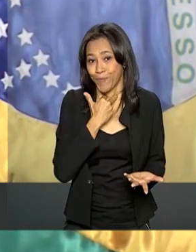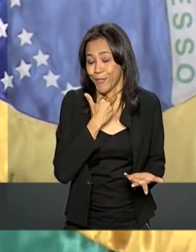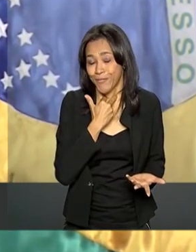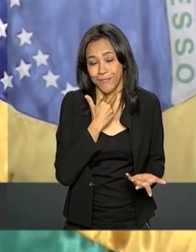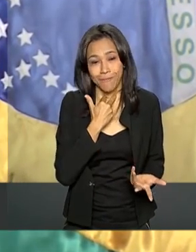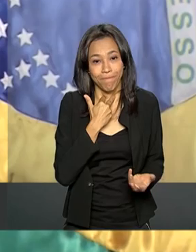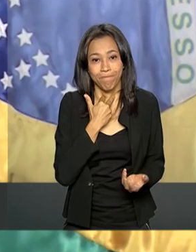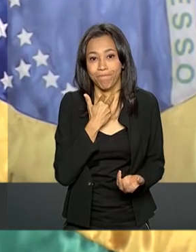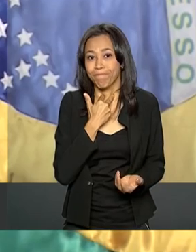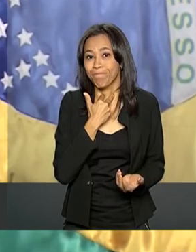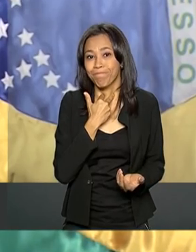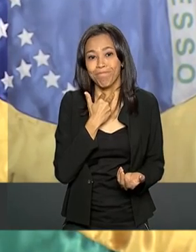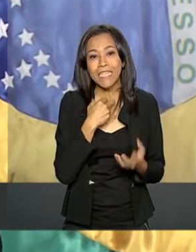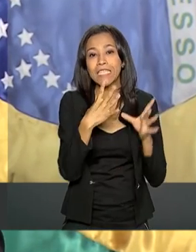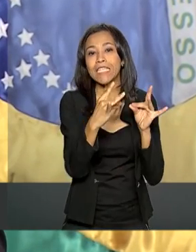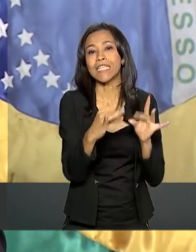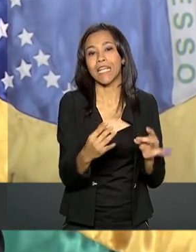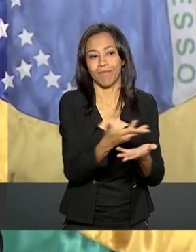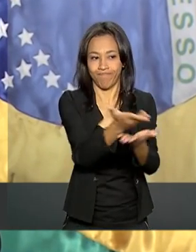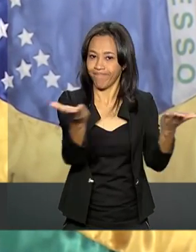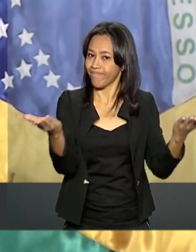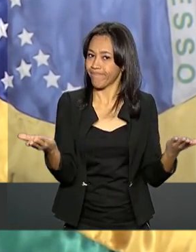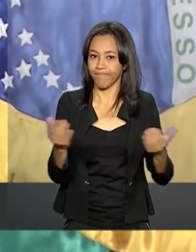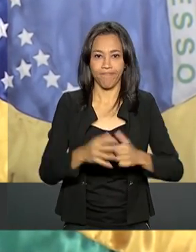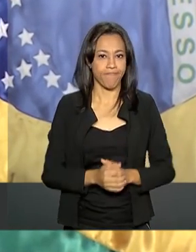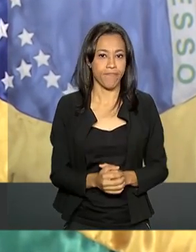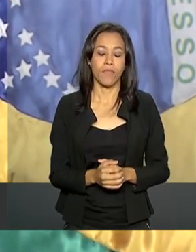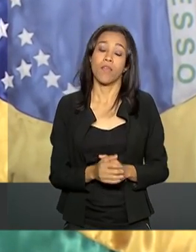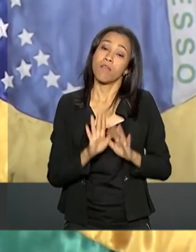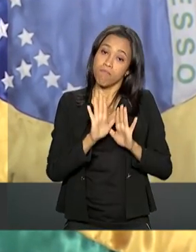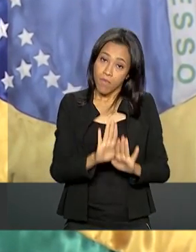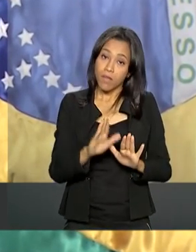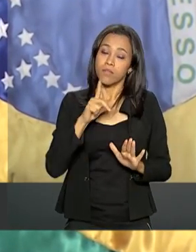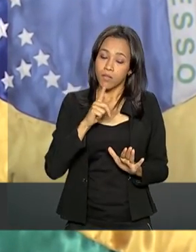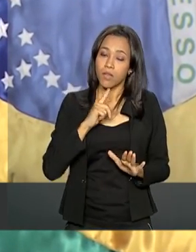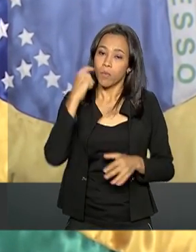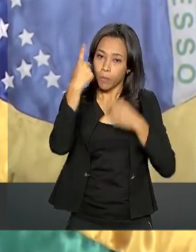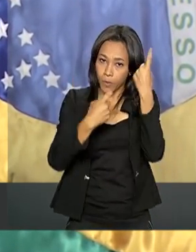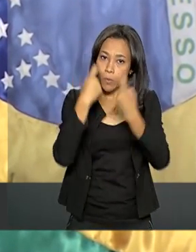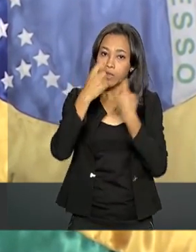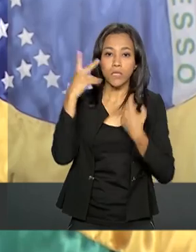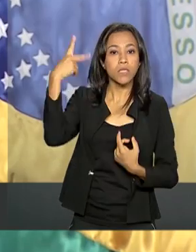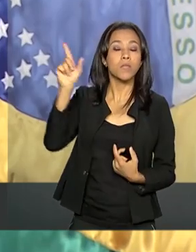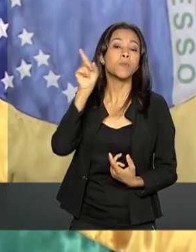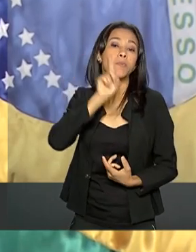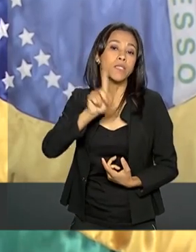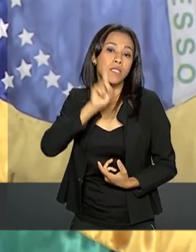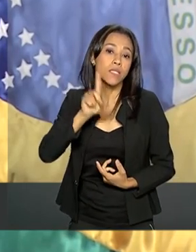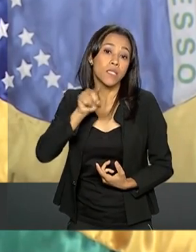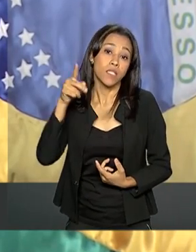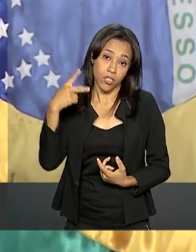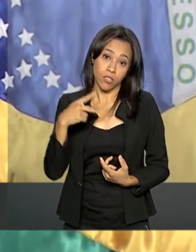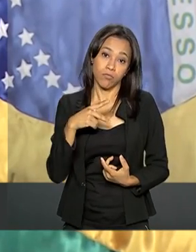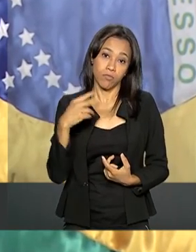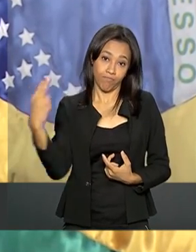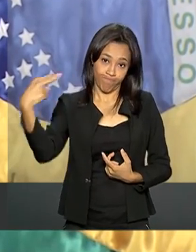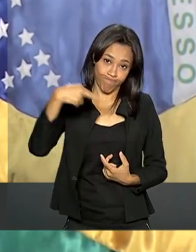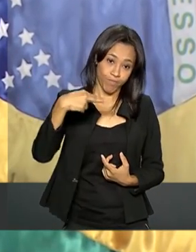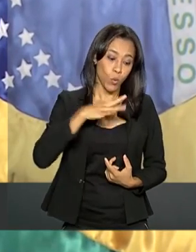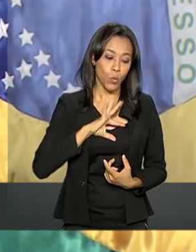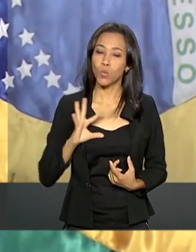posso entrar em detalhes. Mas há uma preocupação do presidente americano com todos nós aqui,